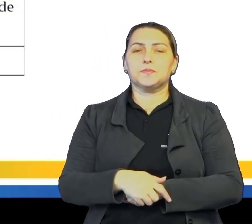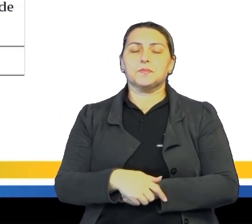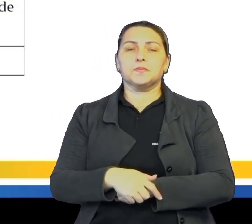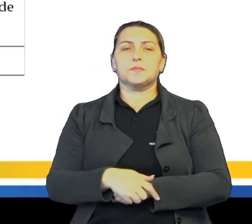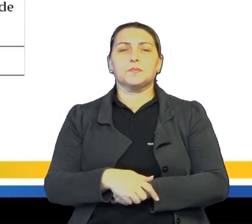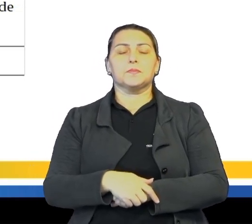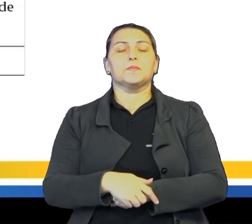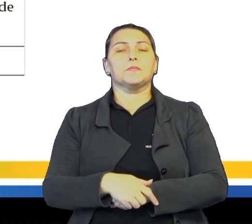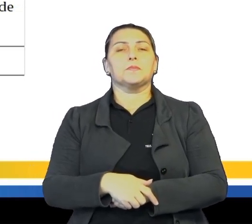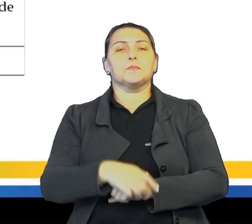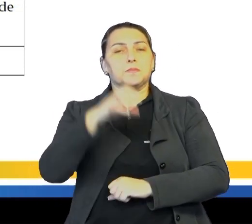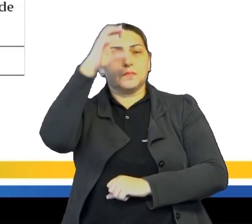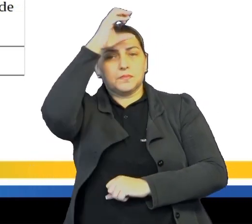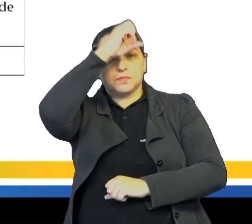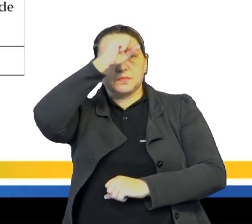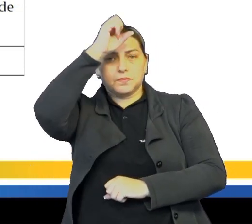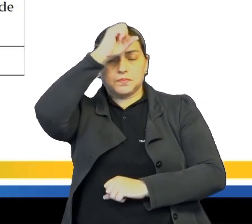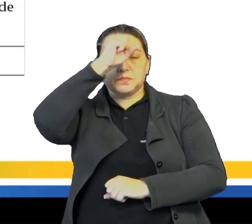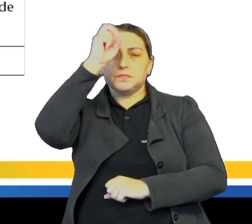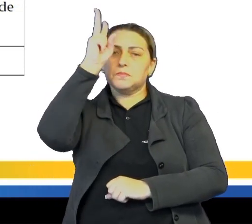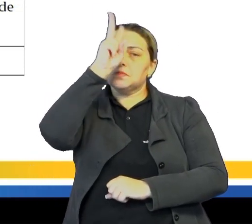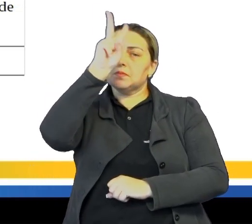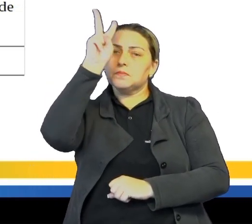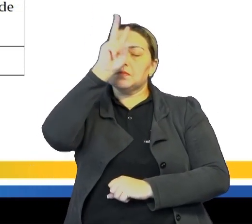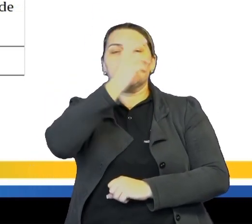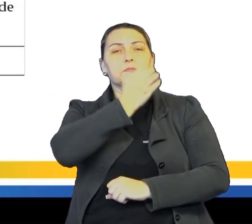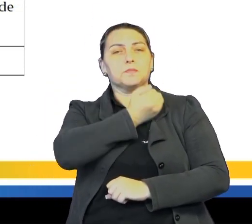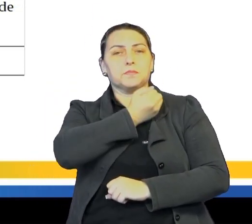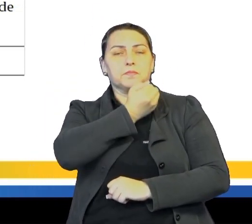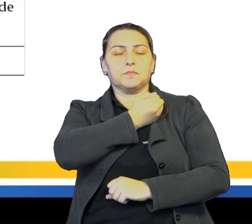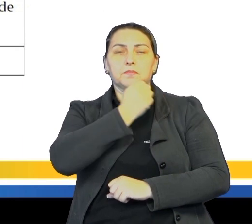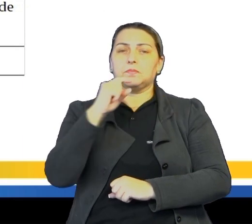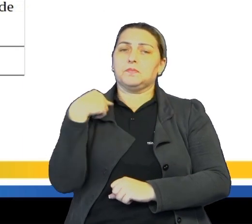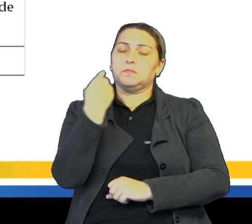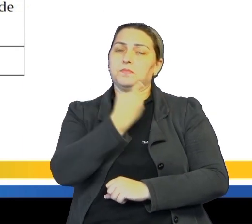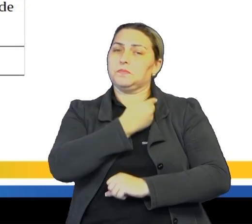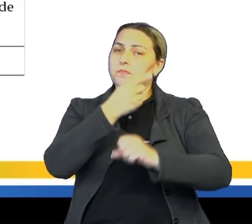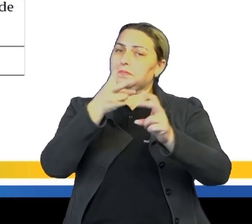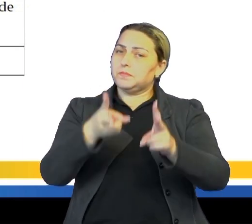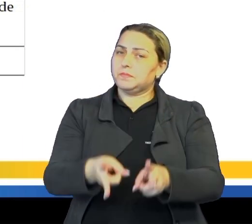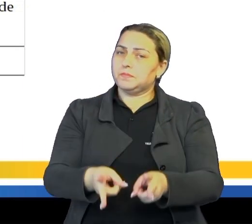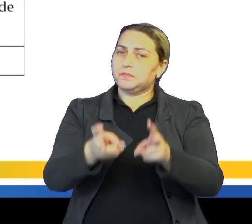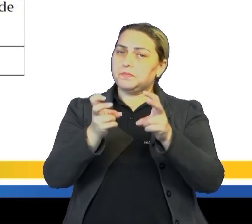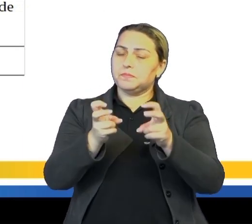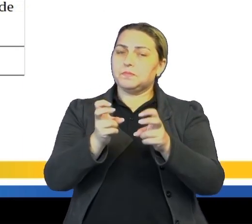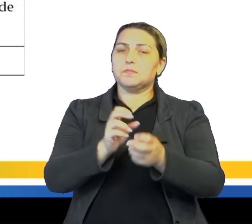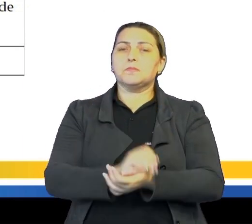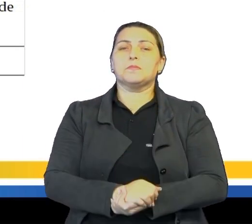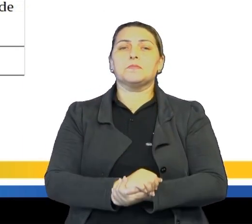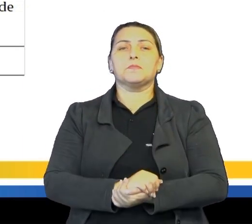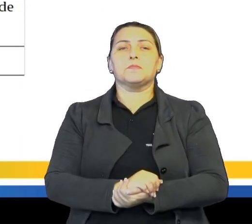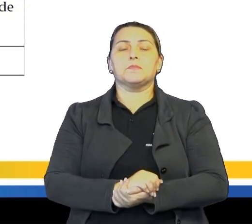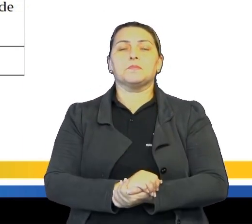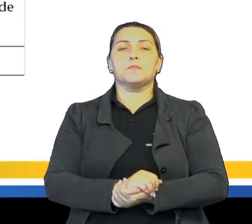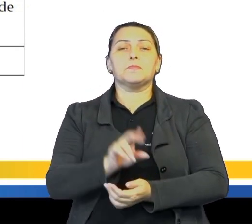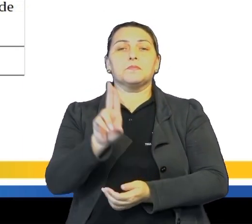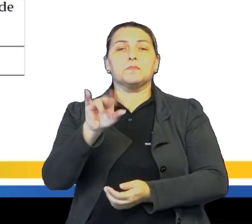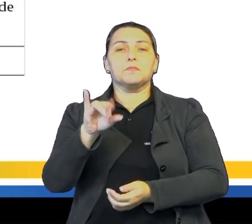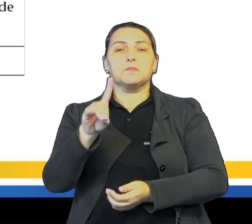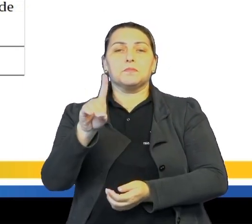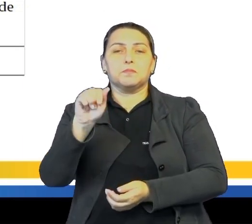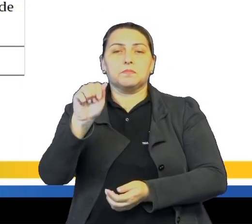lá quando Nós aprendemos sobre a história dos números nós vimos a casinha das